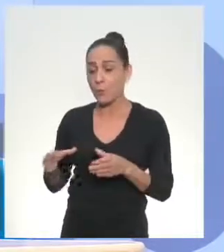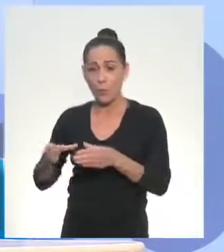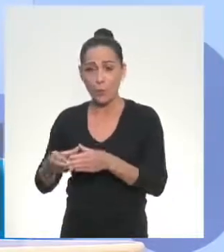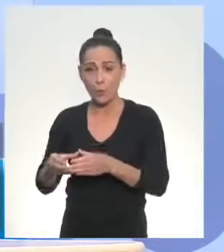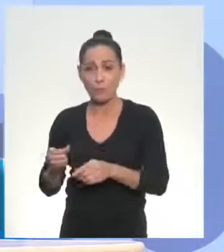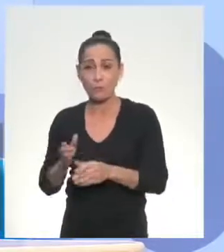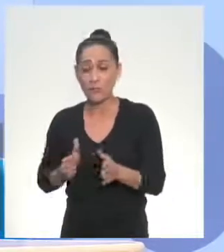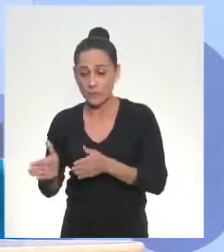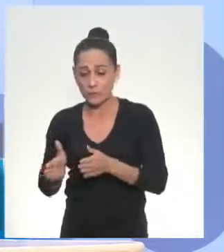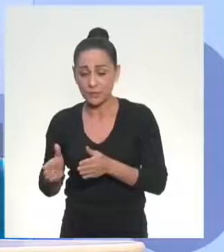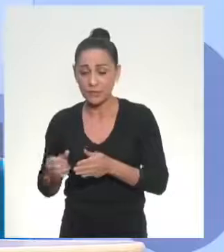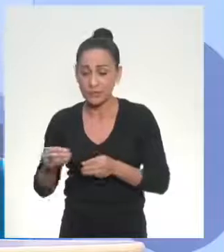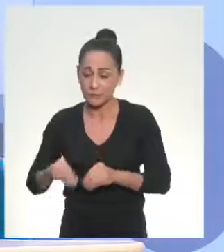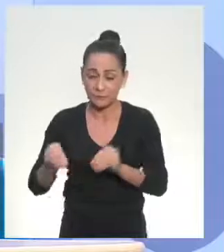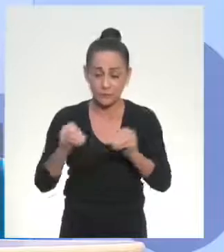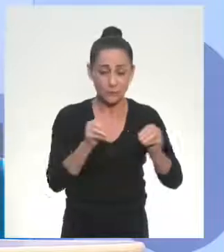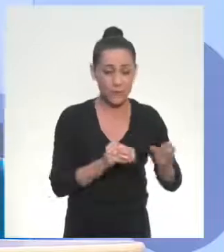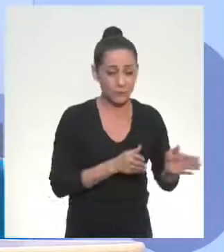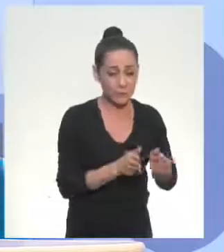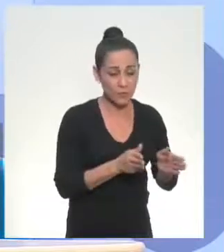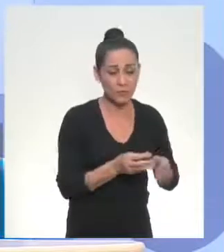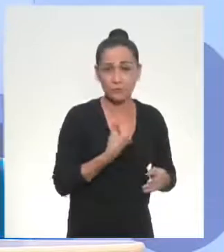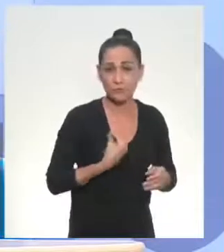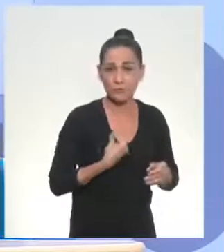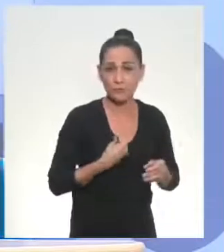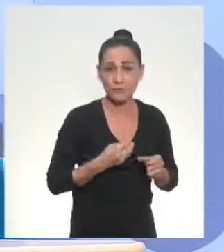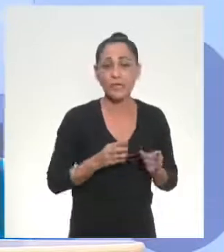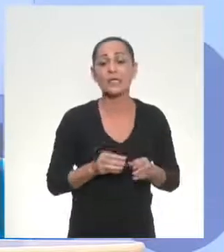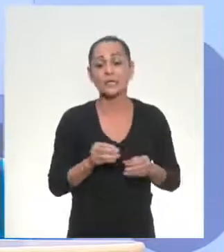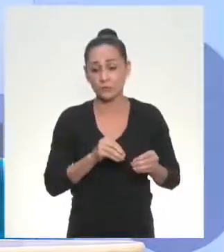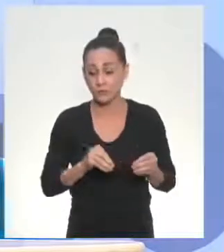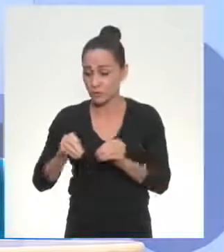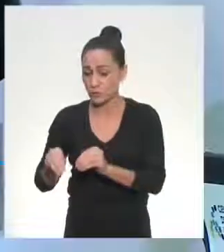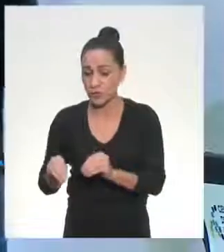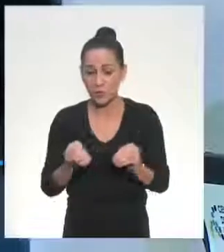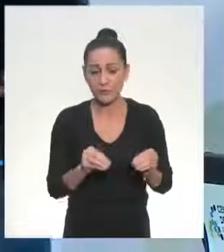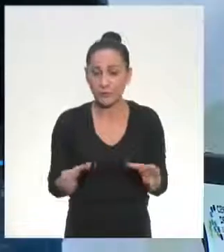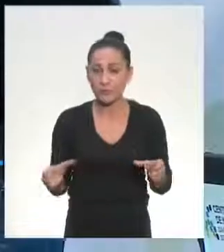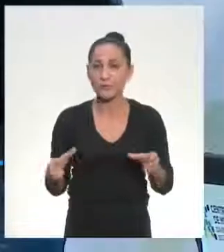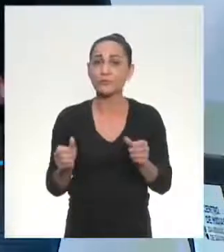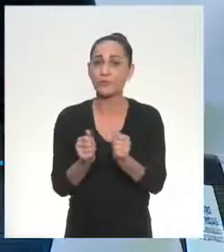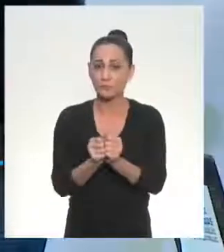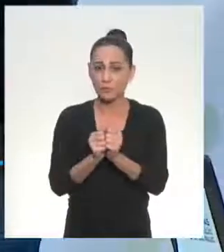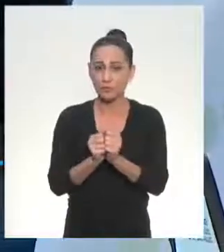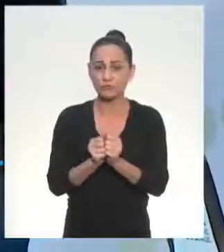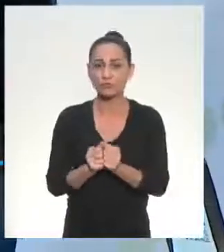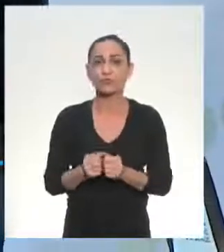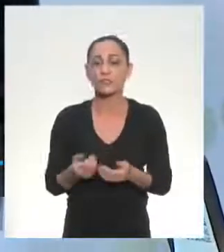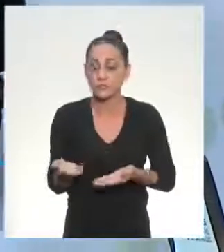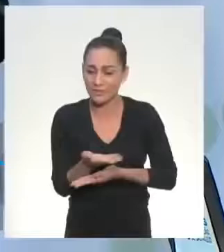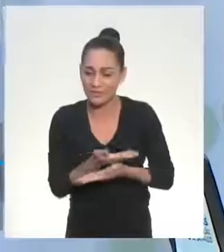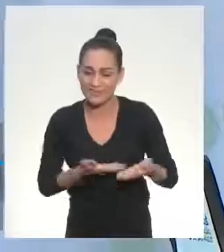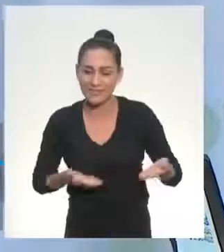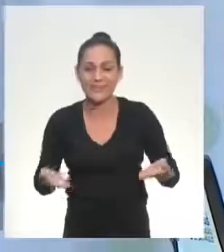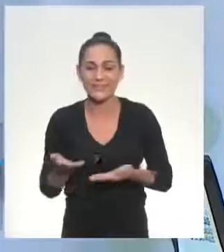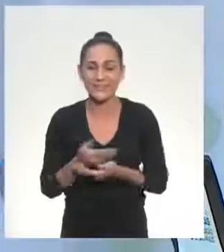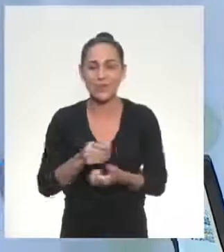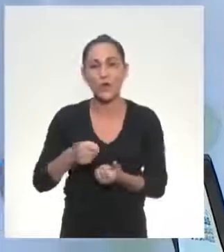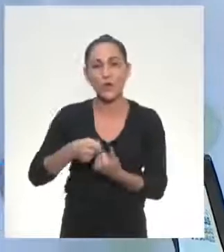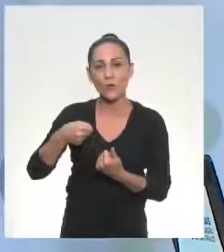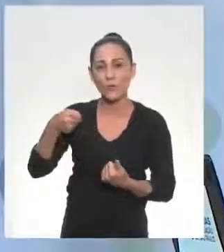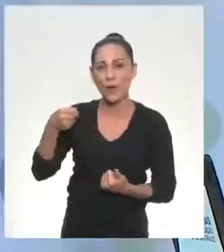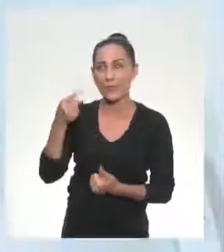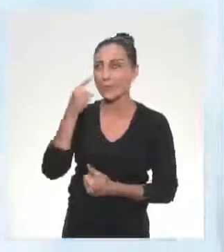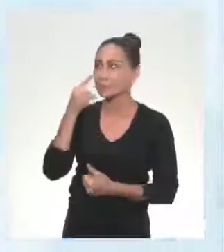é uma relação de deslocamento e concentração ao mesmo tempo. Exatamente. Então, por isso que tem essa relação. Então, o mapa que a